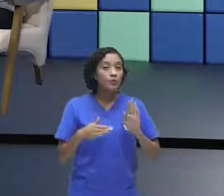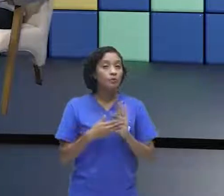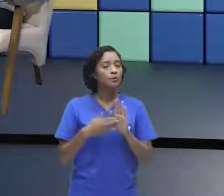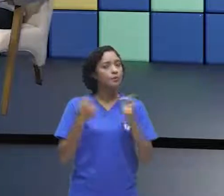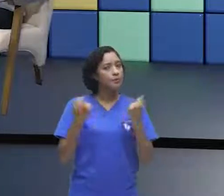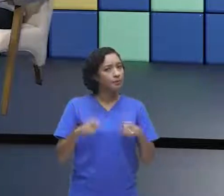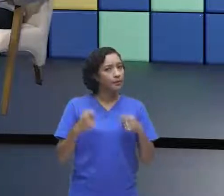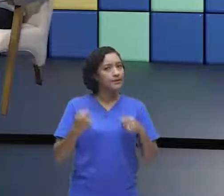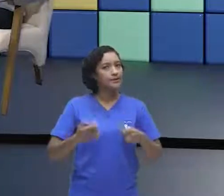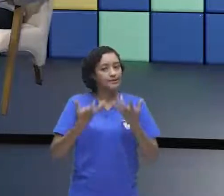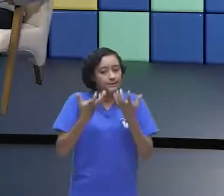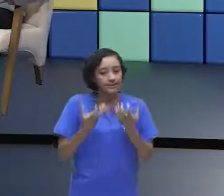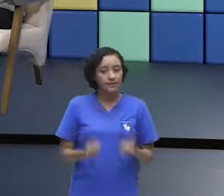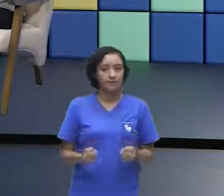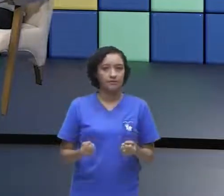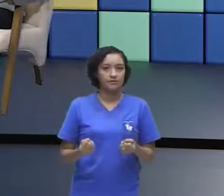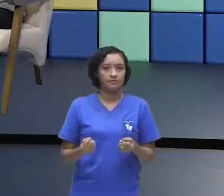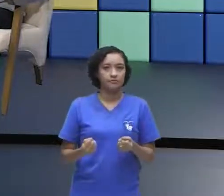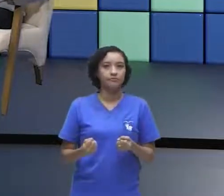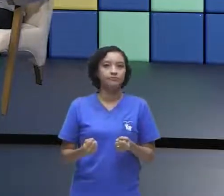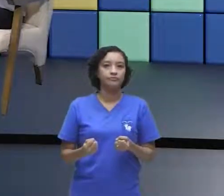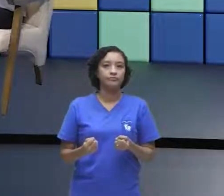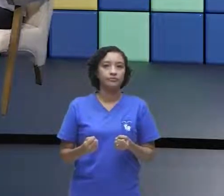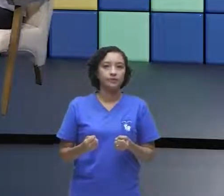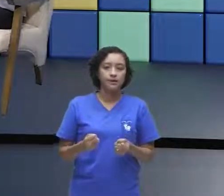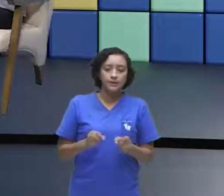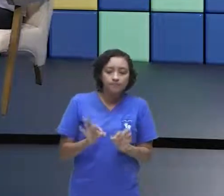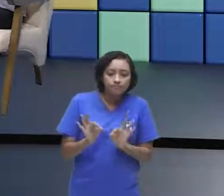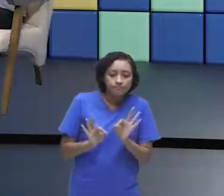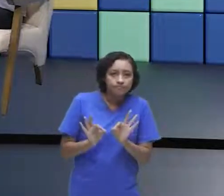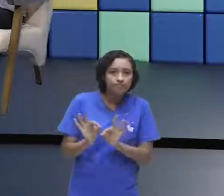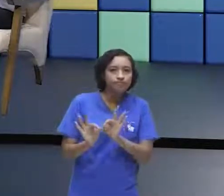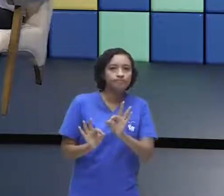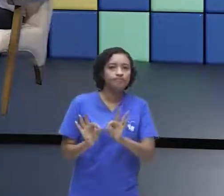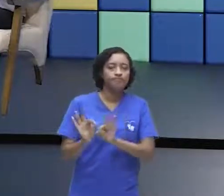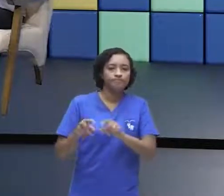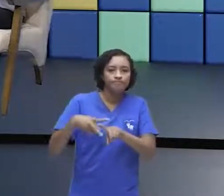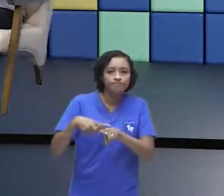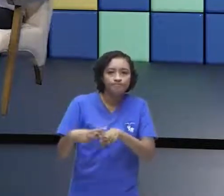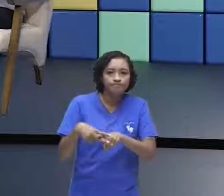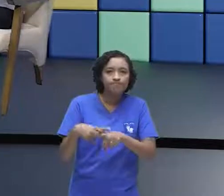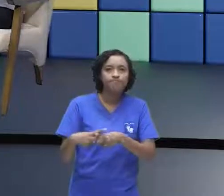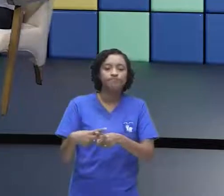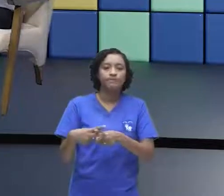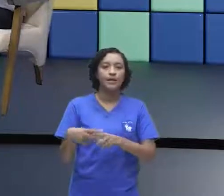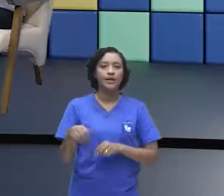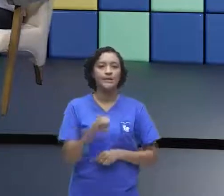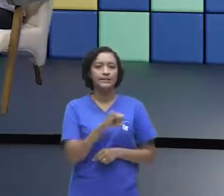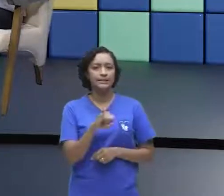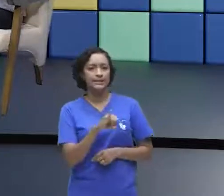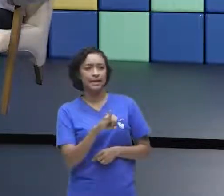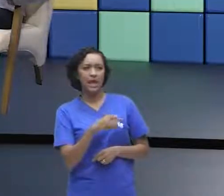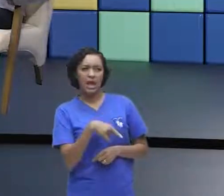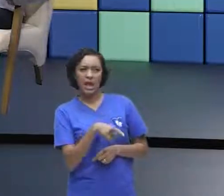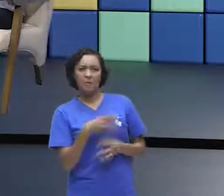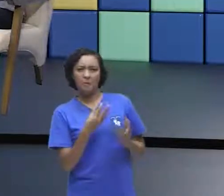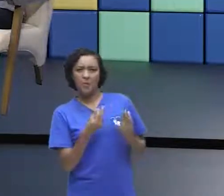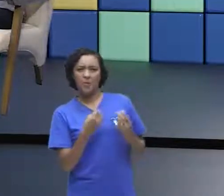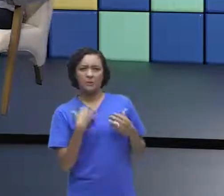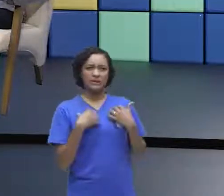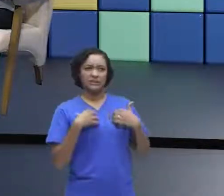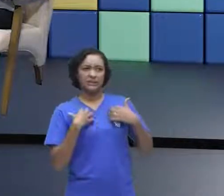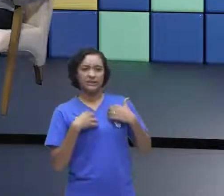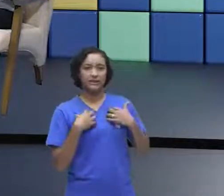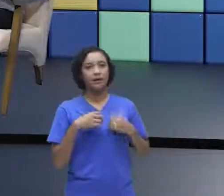reconhecer e trabalhar, a gente melhora, né? Consegue e a gente modular, né? essas onde emoções, eu tô exagerando, controlar, eu posso né? diminuir um pouco